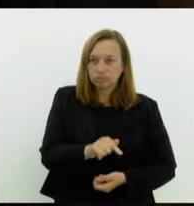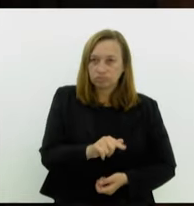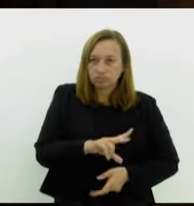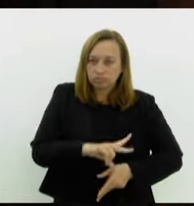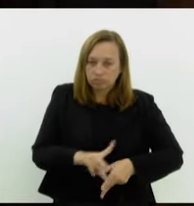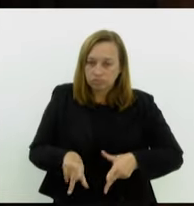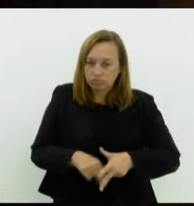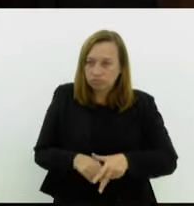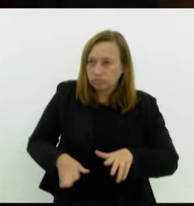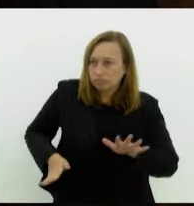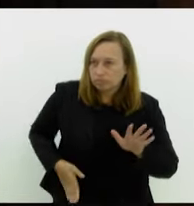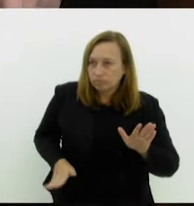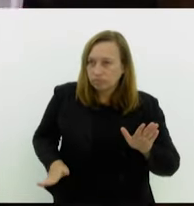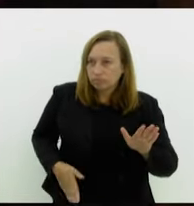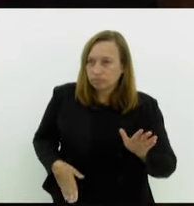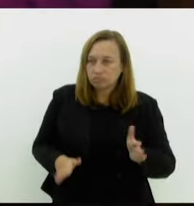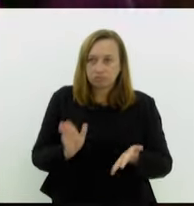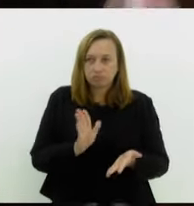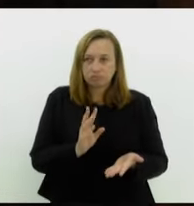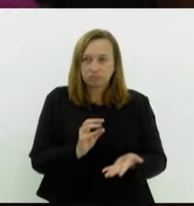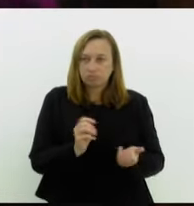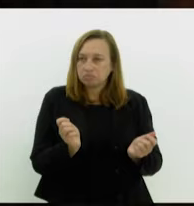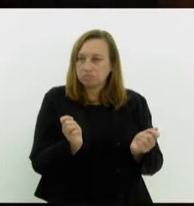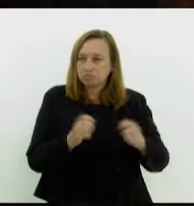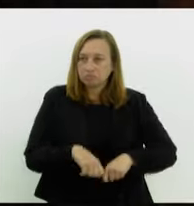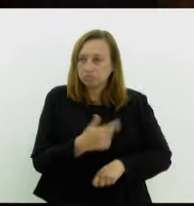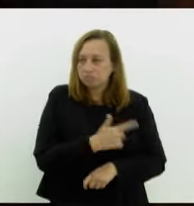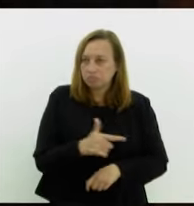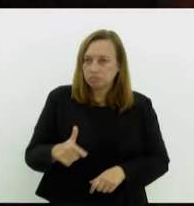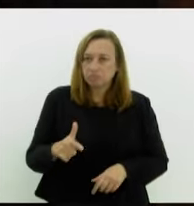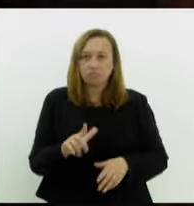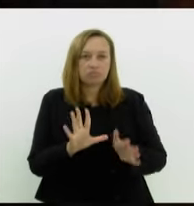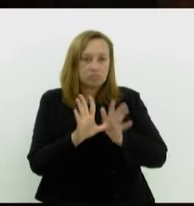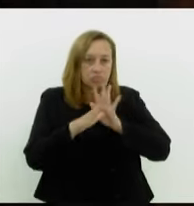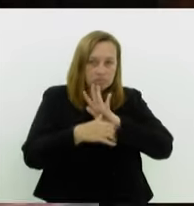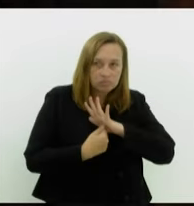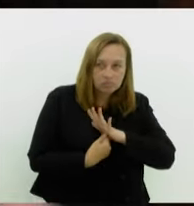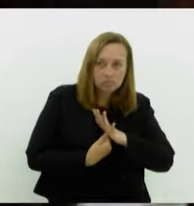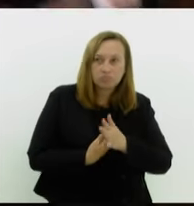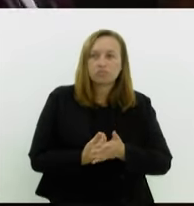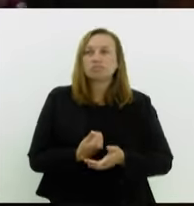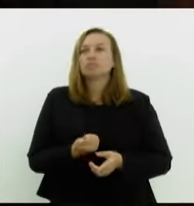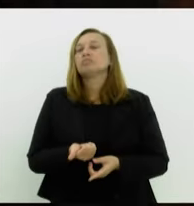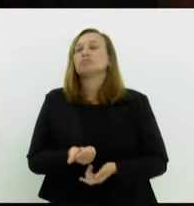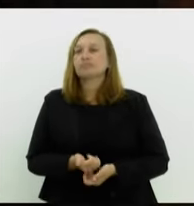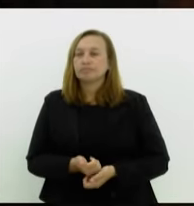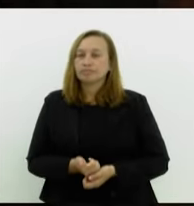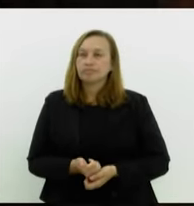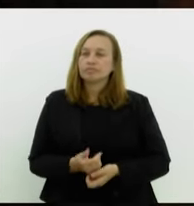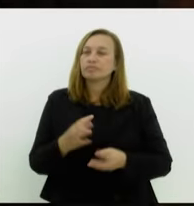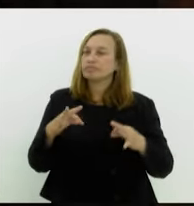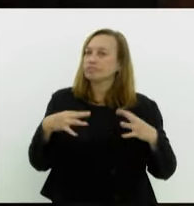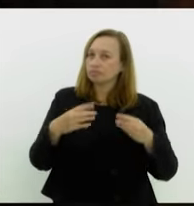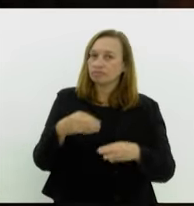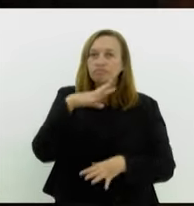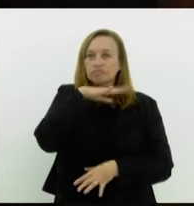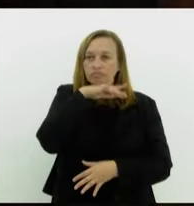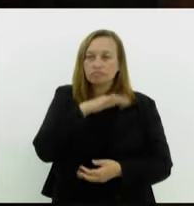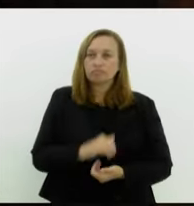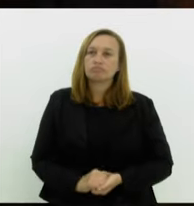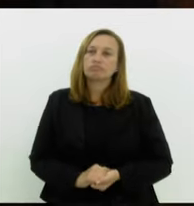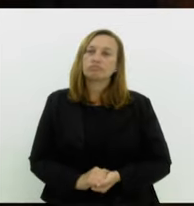bandido incp ladrão descen genocida ele é isso aí